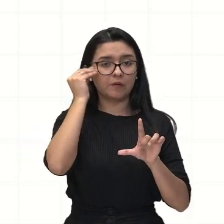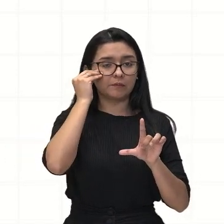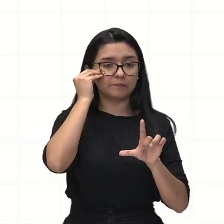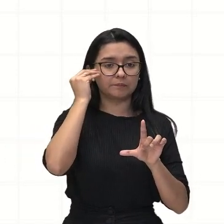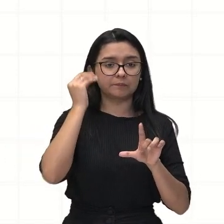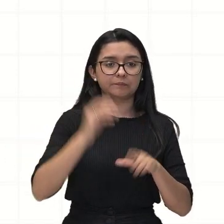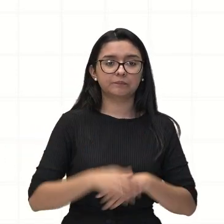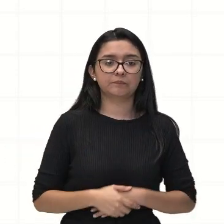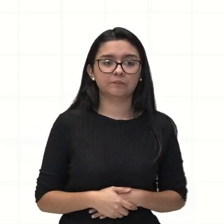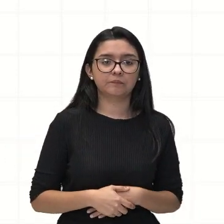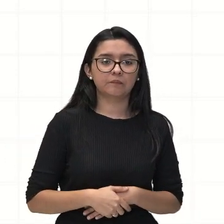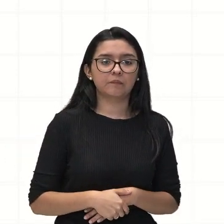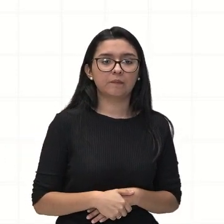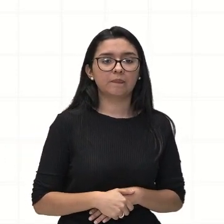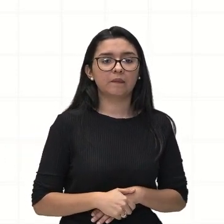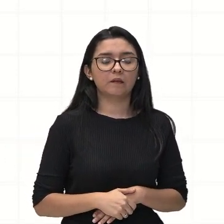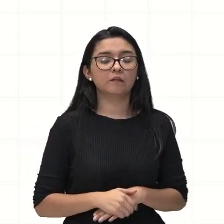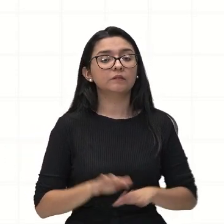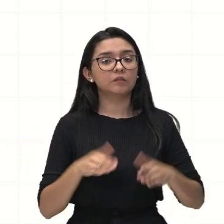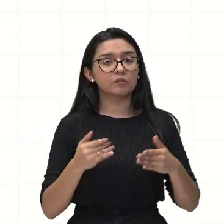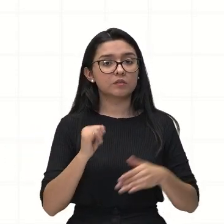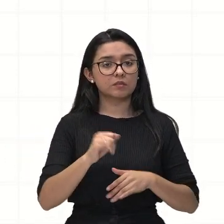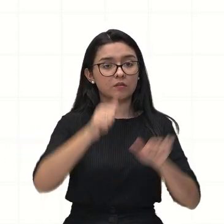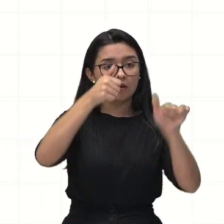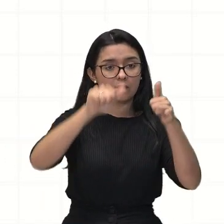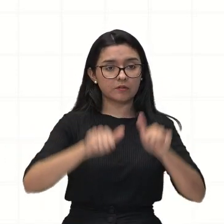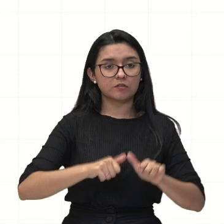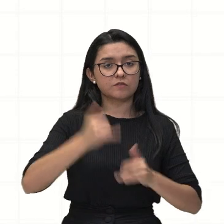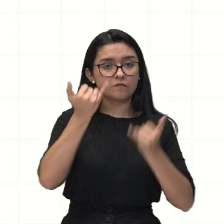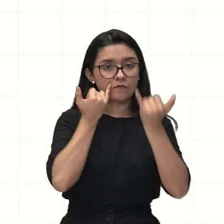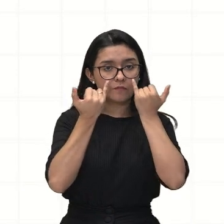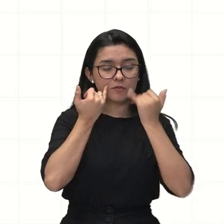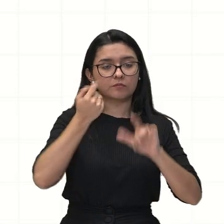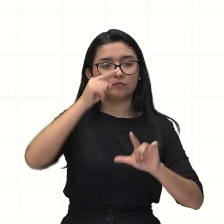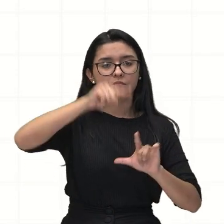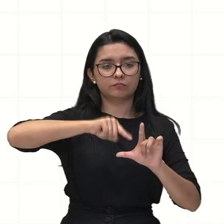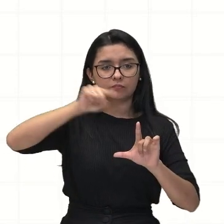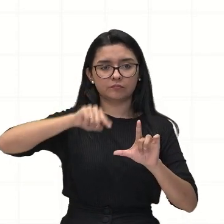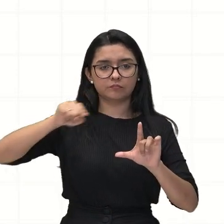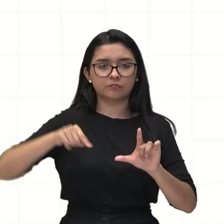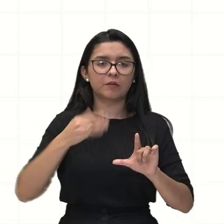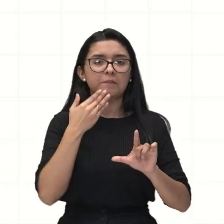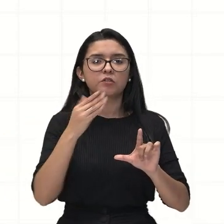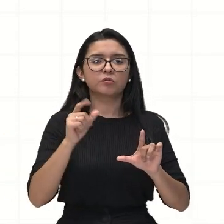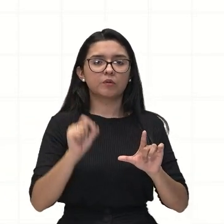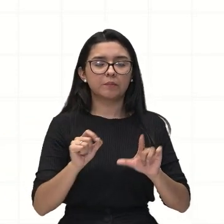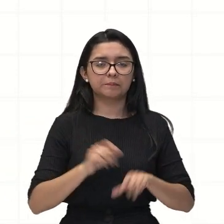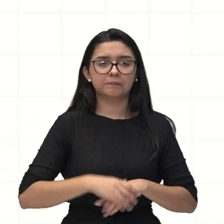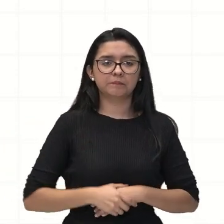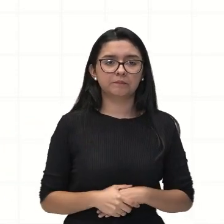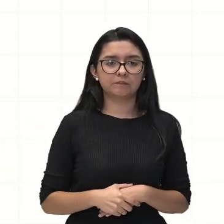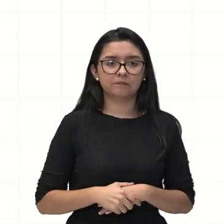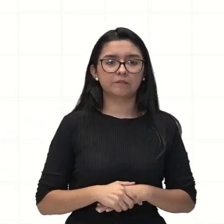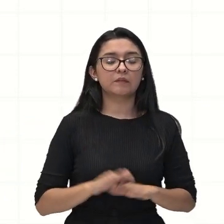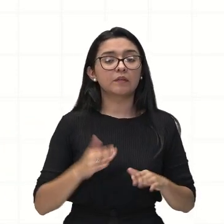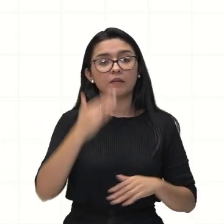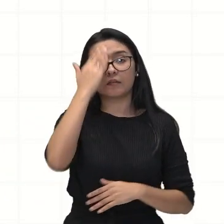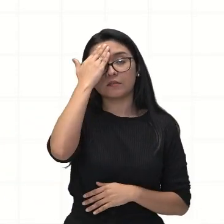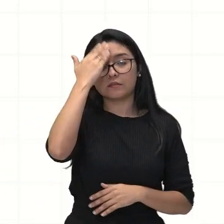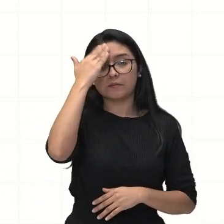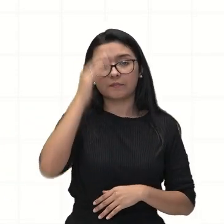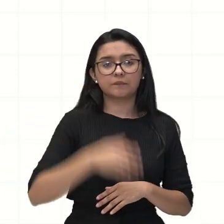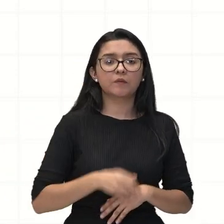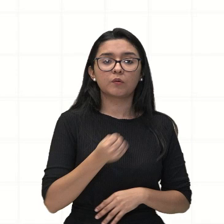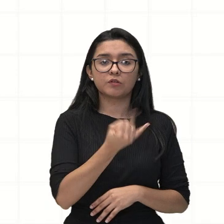a resolução. Se nós formos analisar os dados, temos o quê? O que que o comando da questão pede, né? Quer saber qual o número